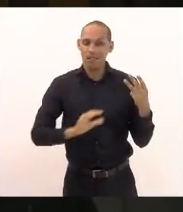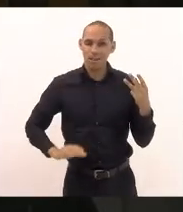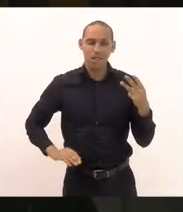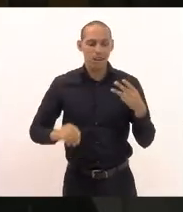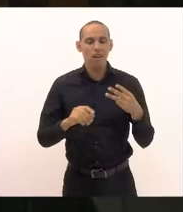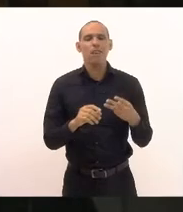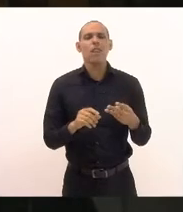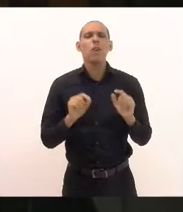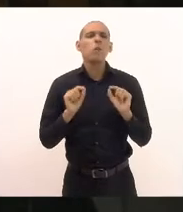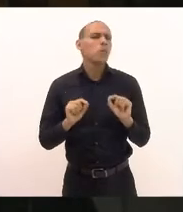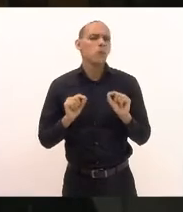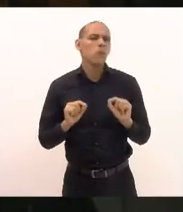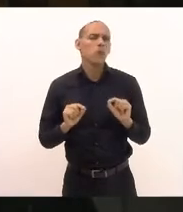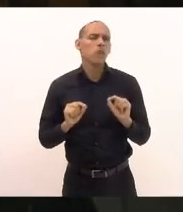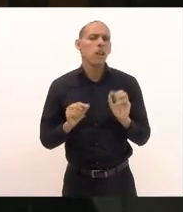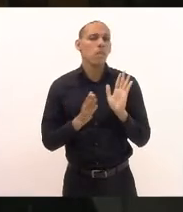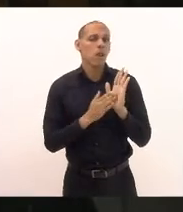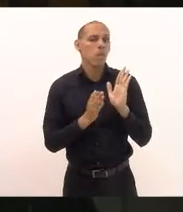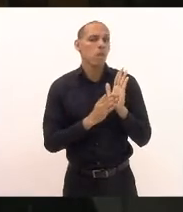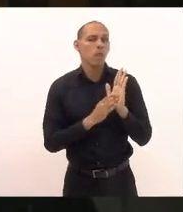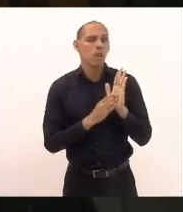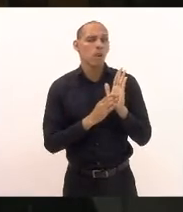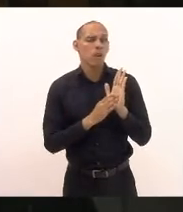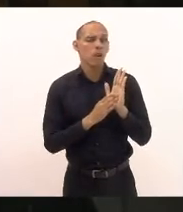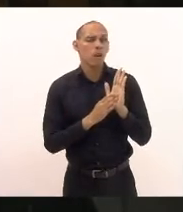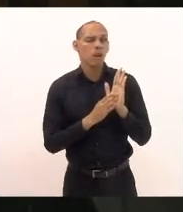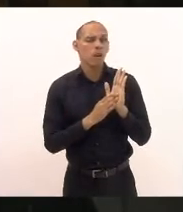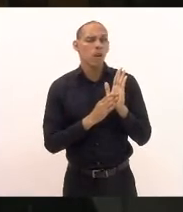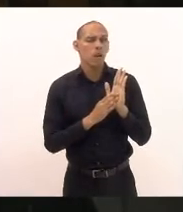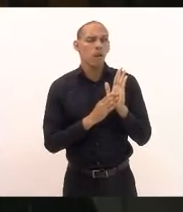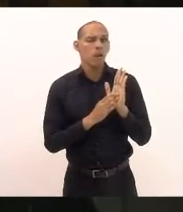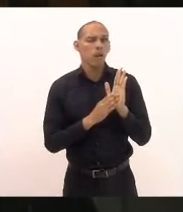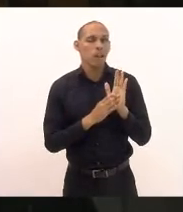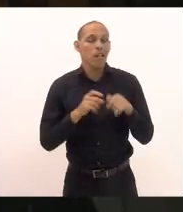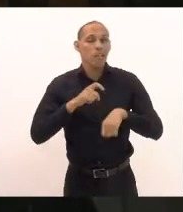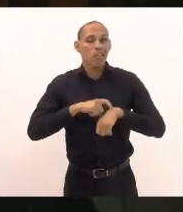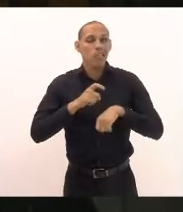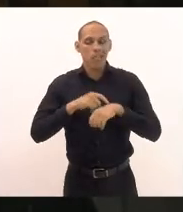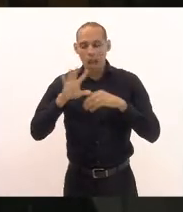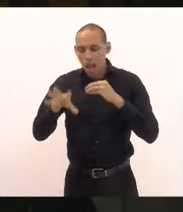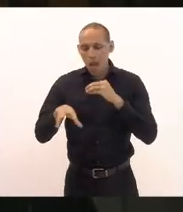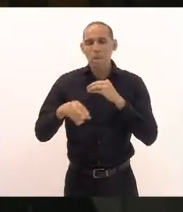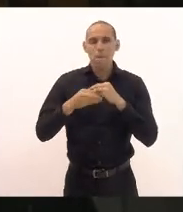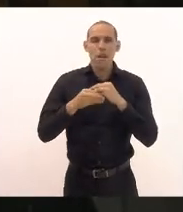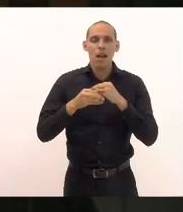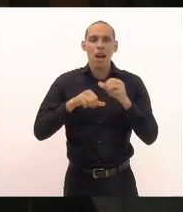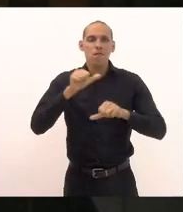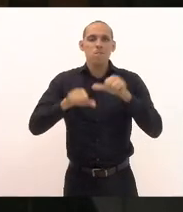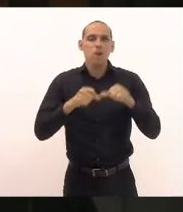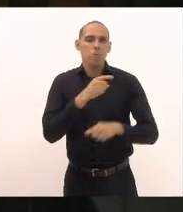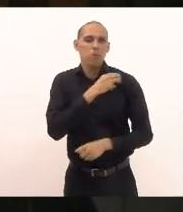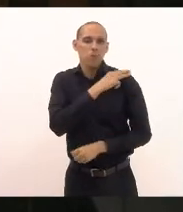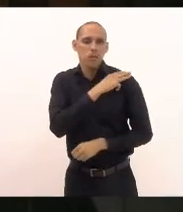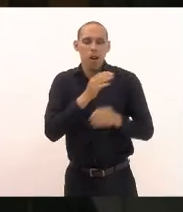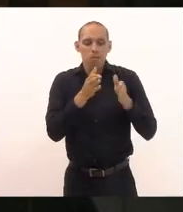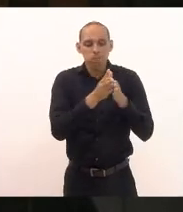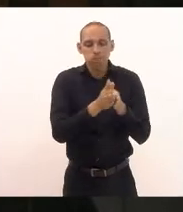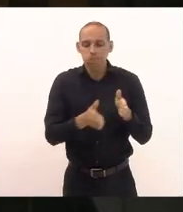que propunha o adiamento da implementação da reforma do ensino médio no Estado do Rio de